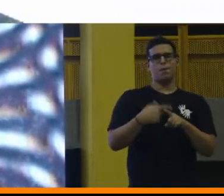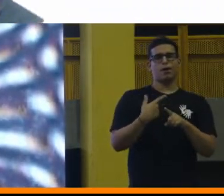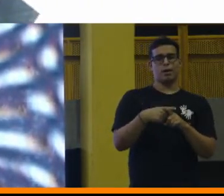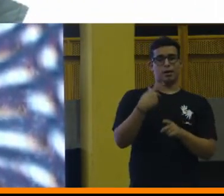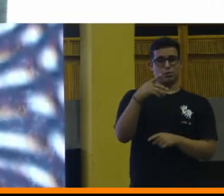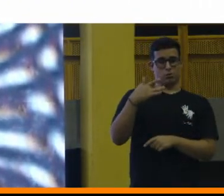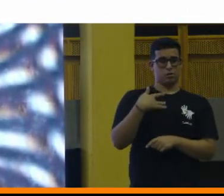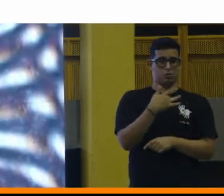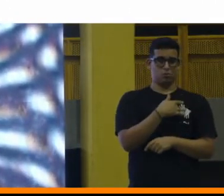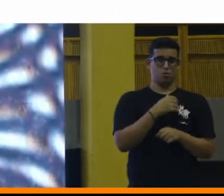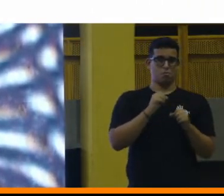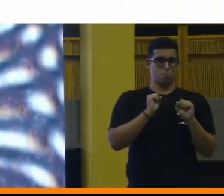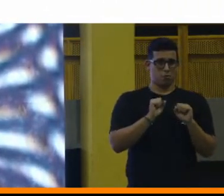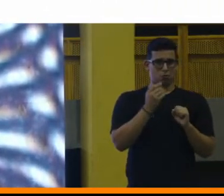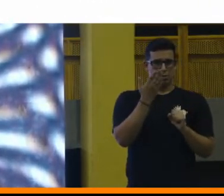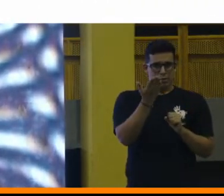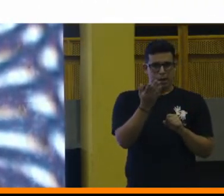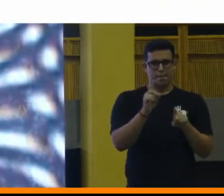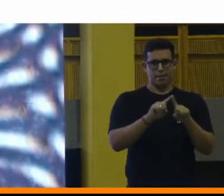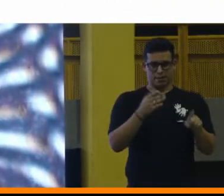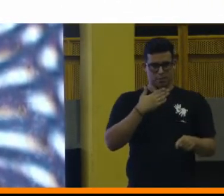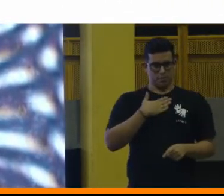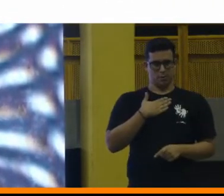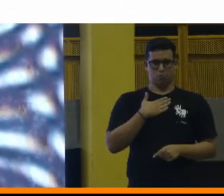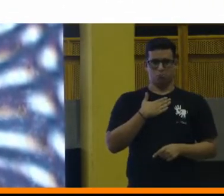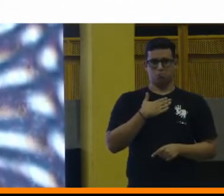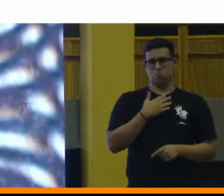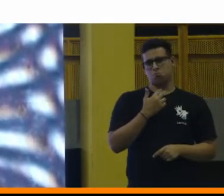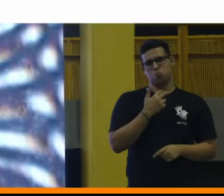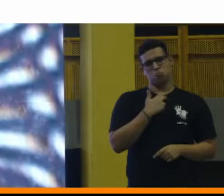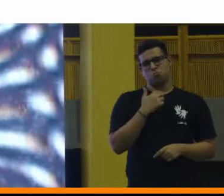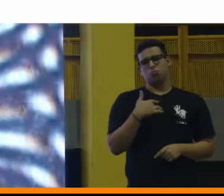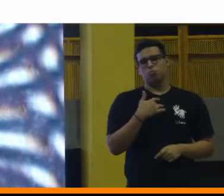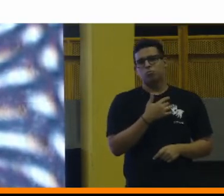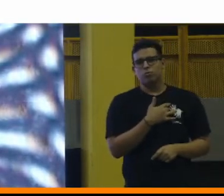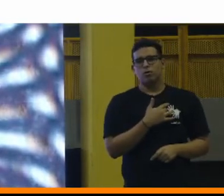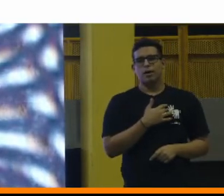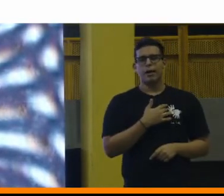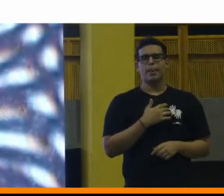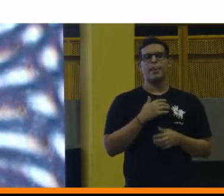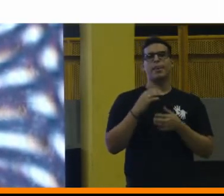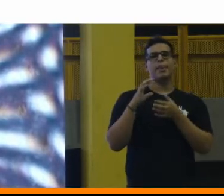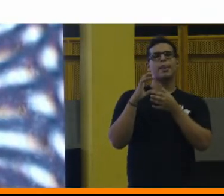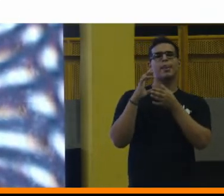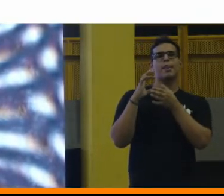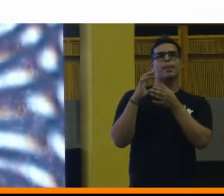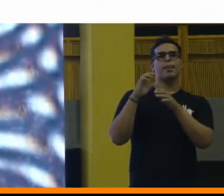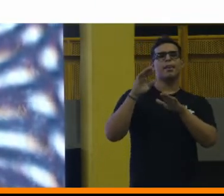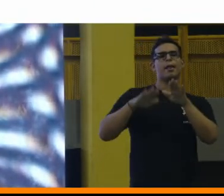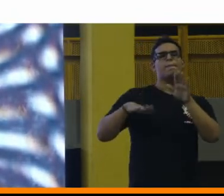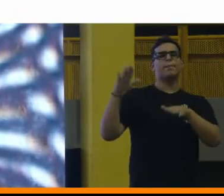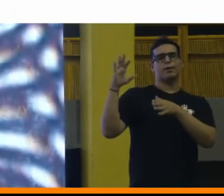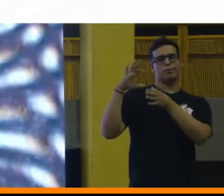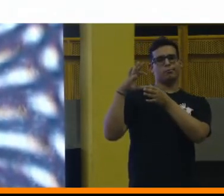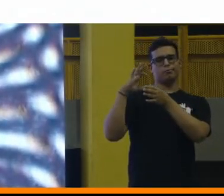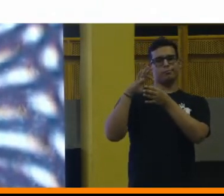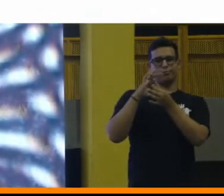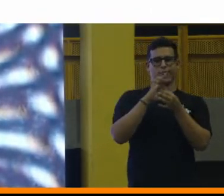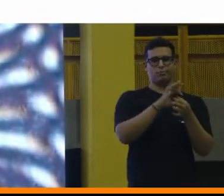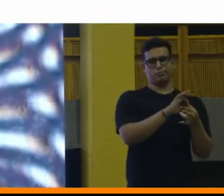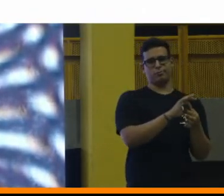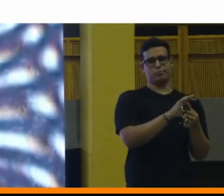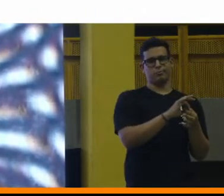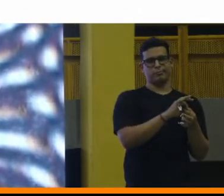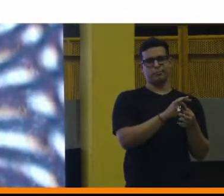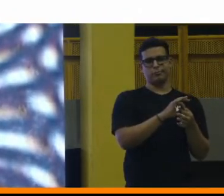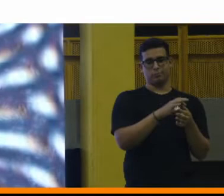pode não ser para mim. Tudo depende de um contexto. E foi o que esse problema